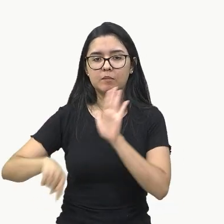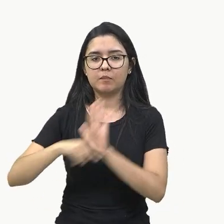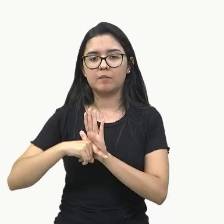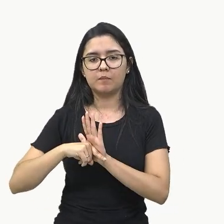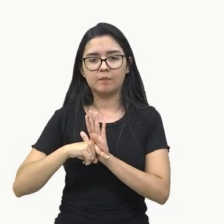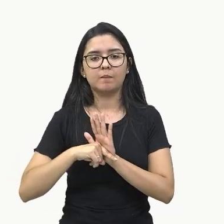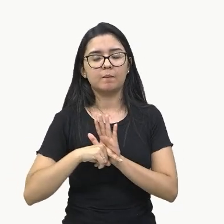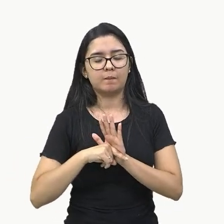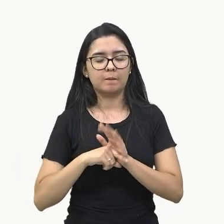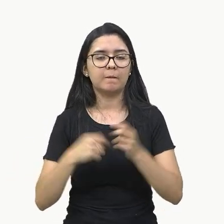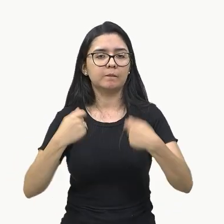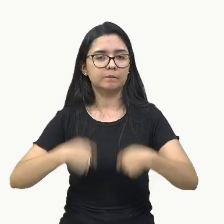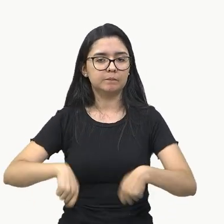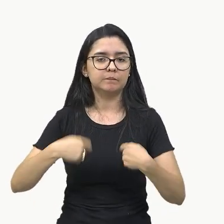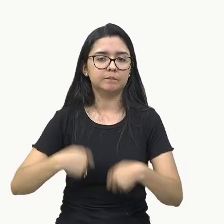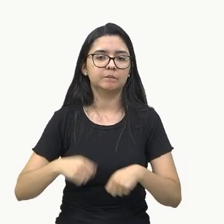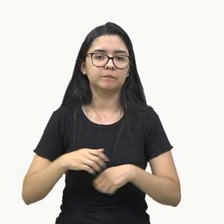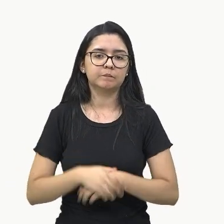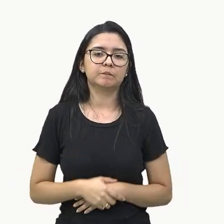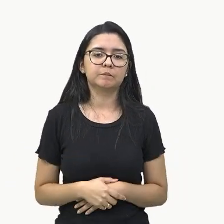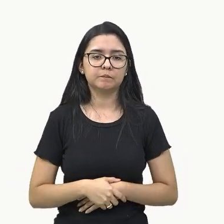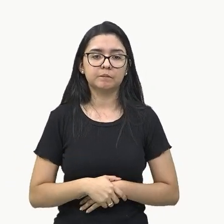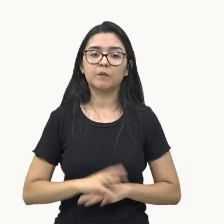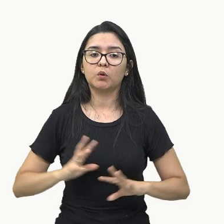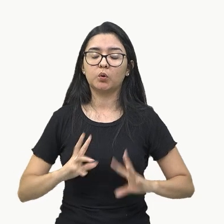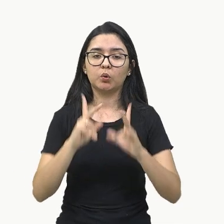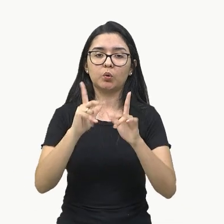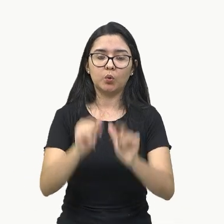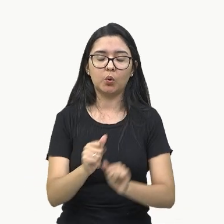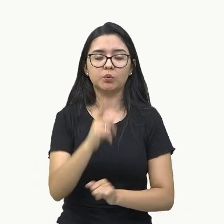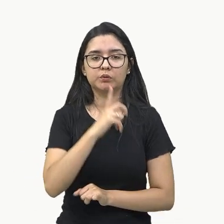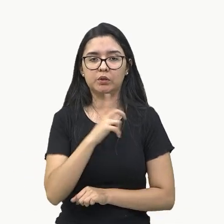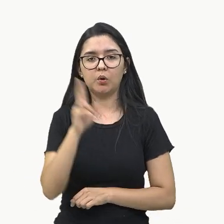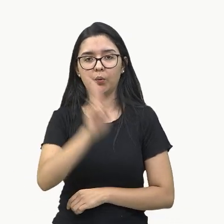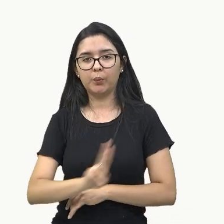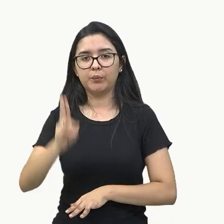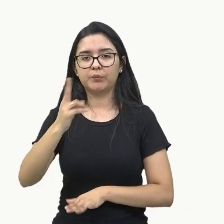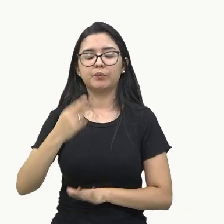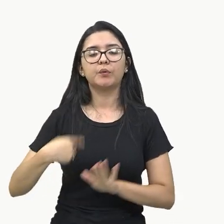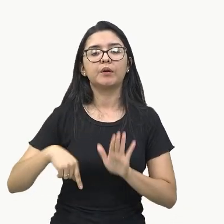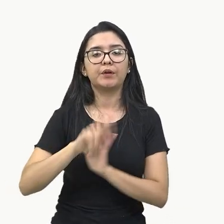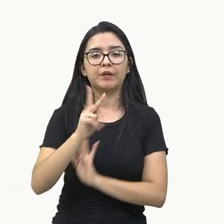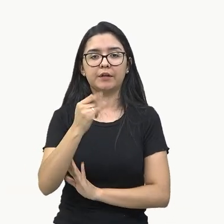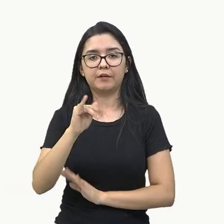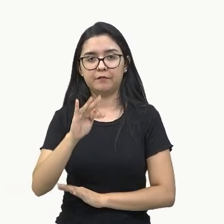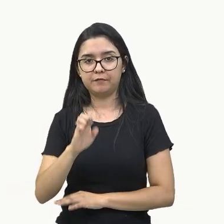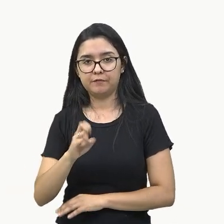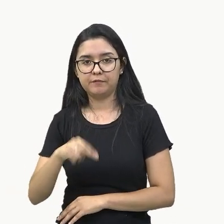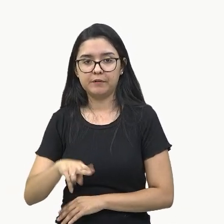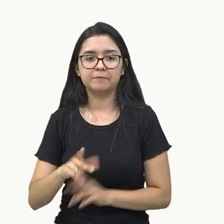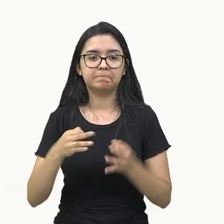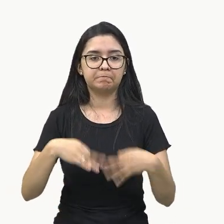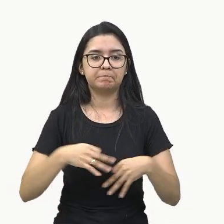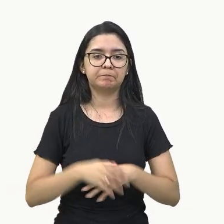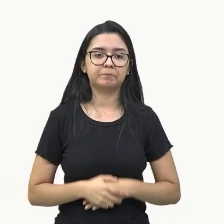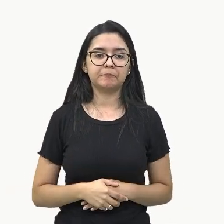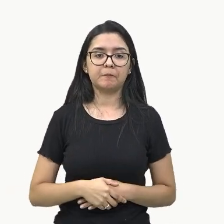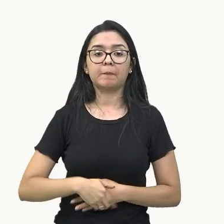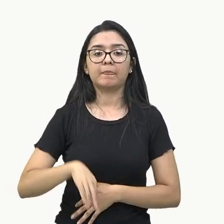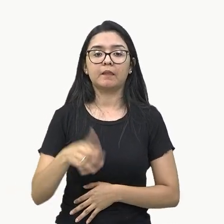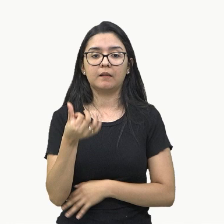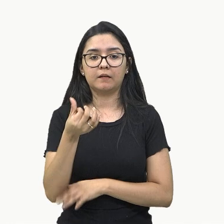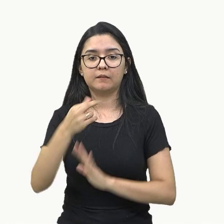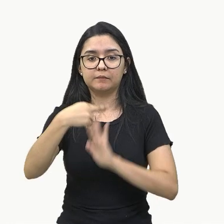queimar, recém-casado, sem teto, todos eles vão utilizar o hífen, perfeito?